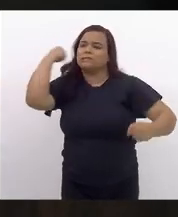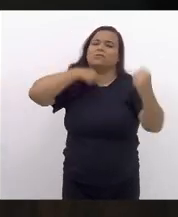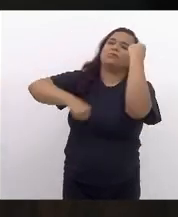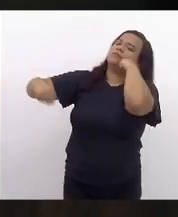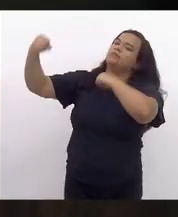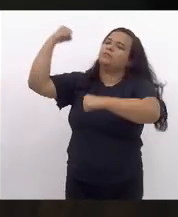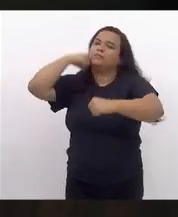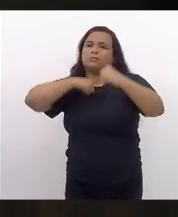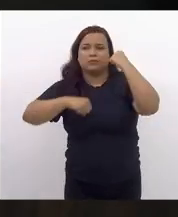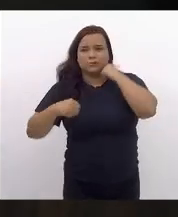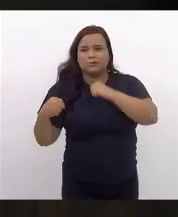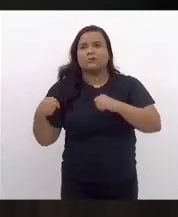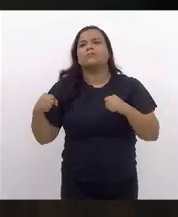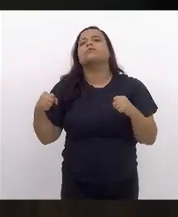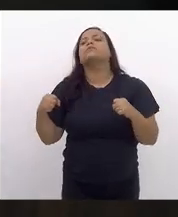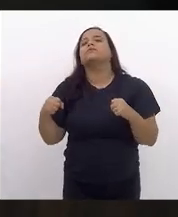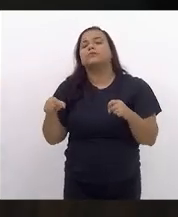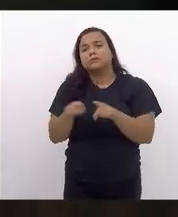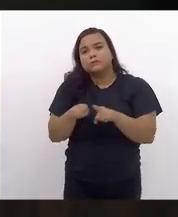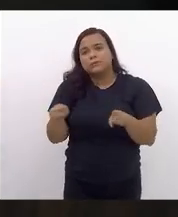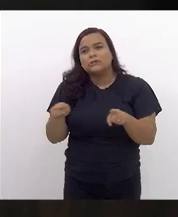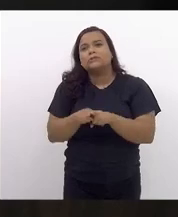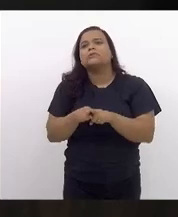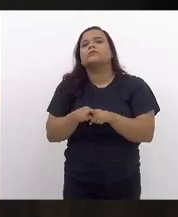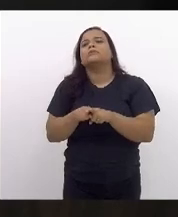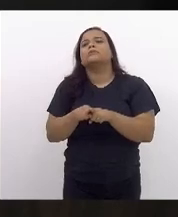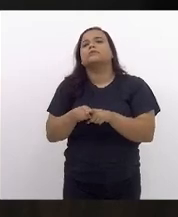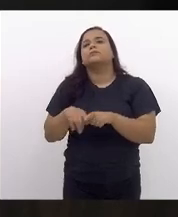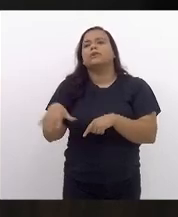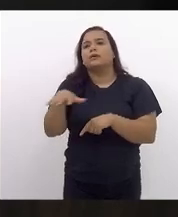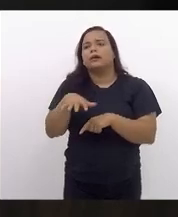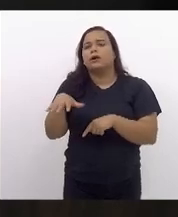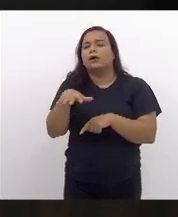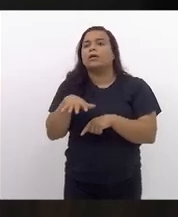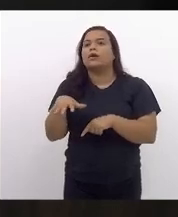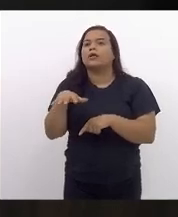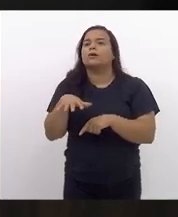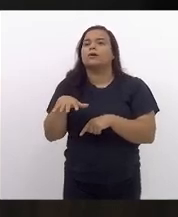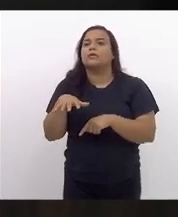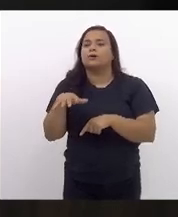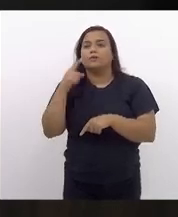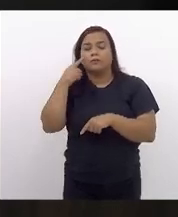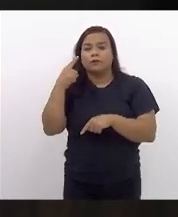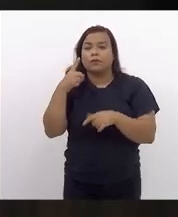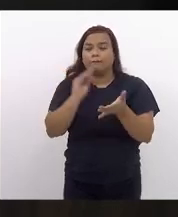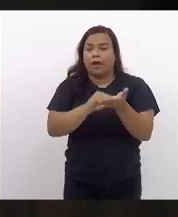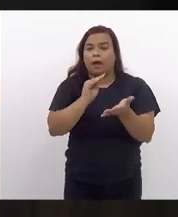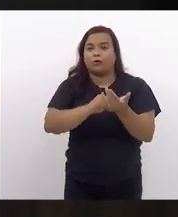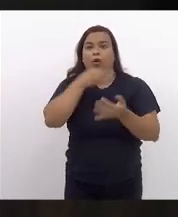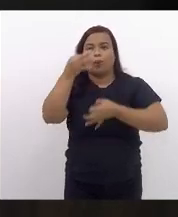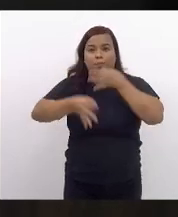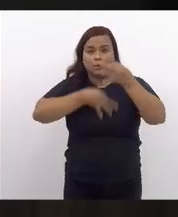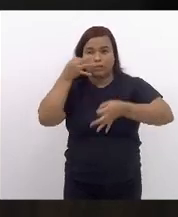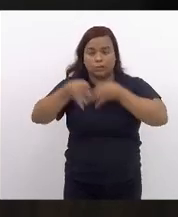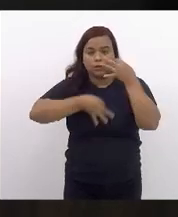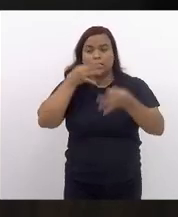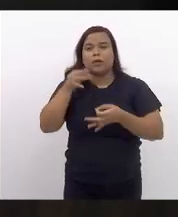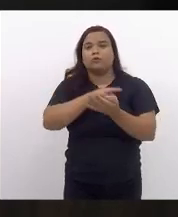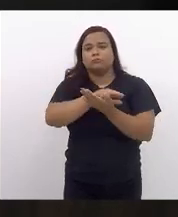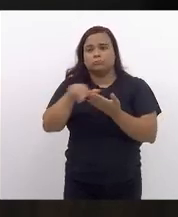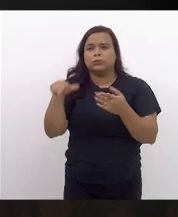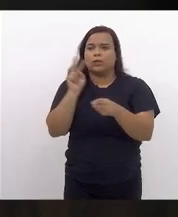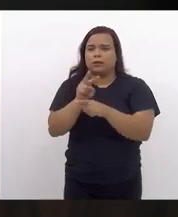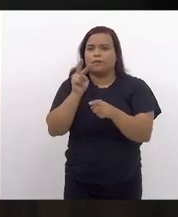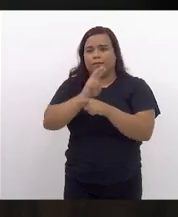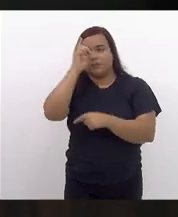de Polícia Civil do Estado do Rio de Janeiro e da outras providências, pendente de parecer das Comissões de Constituição e Justiça, de Defesa do Direito da Mulher,